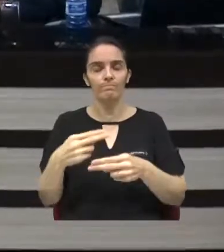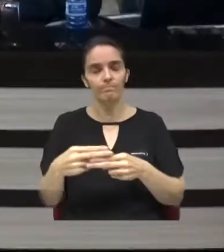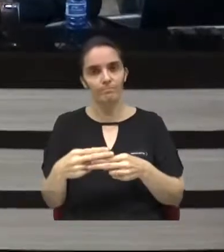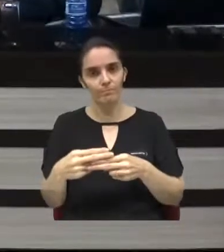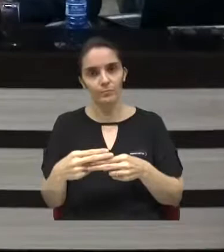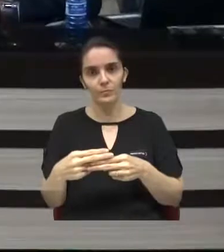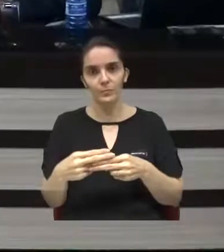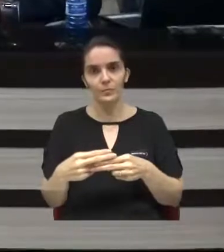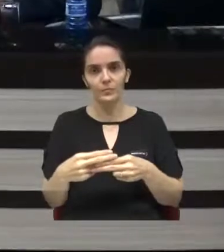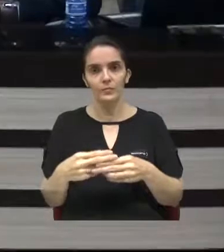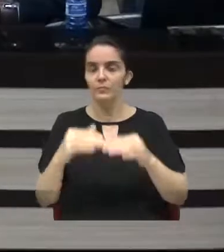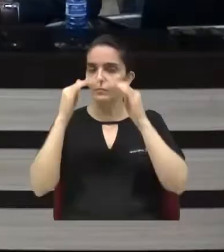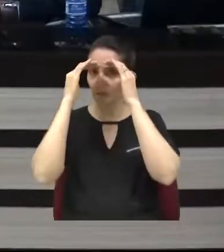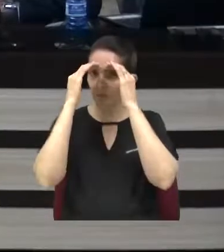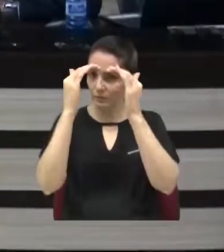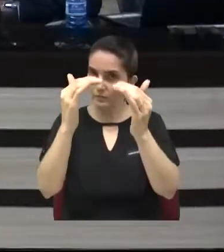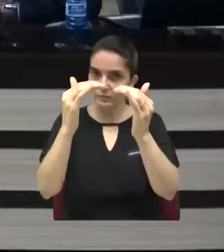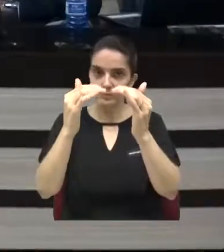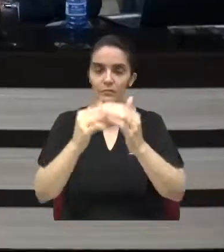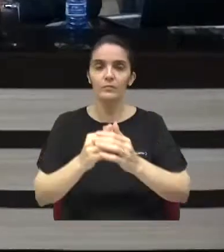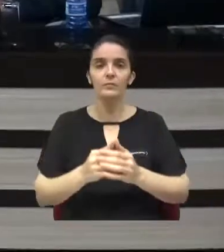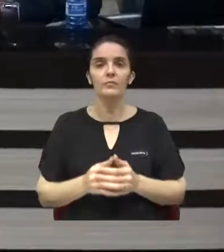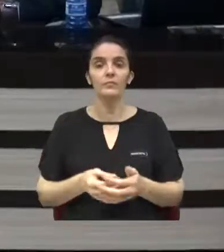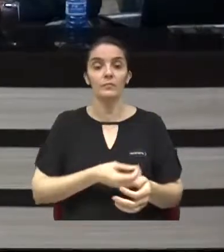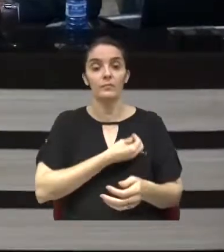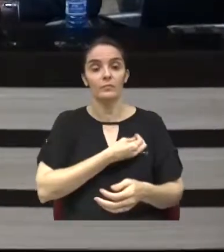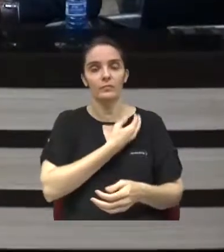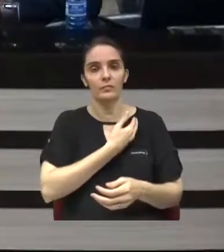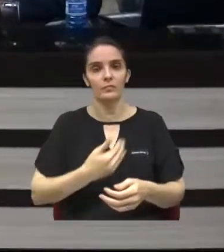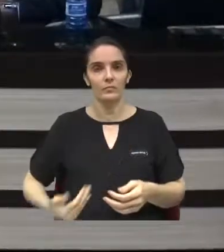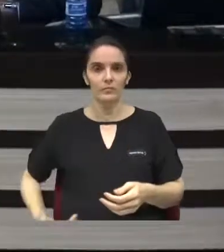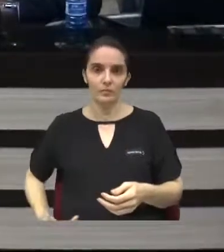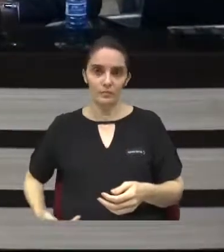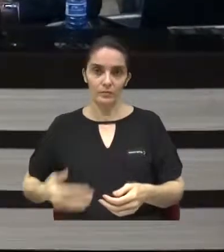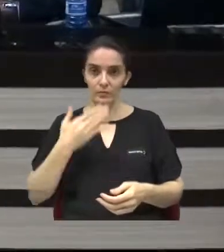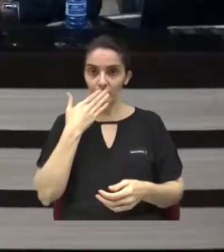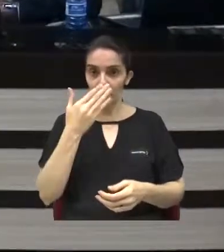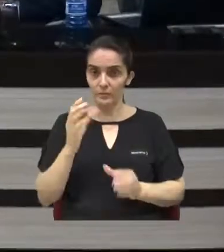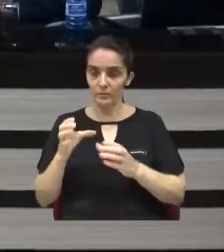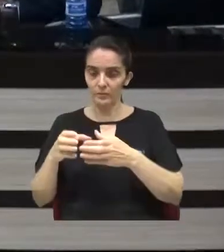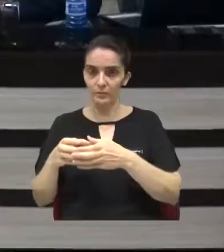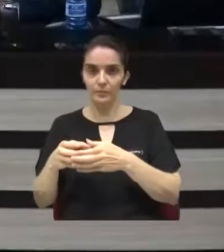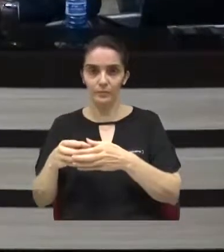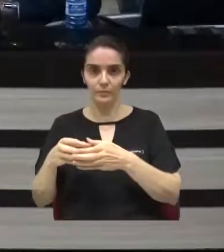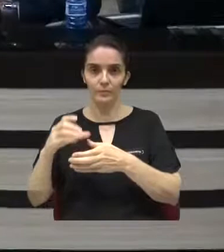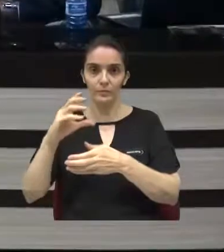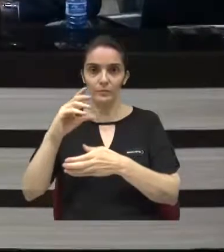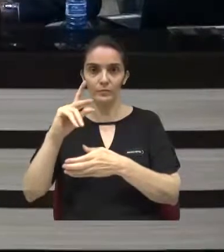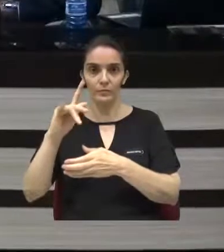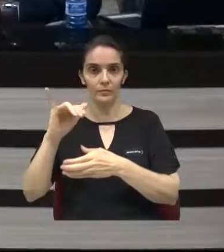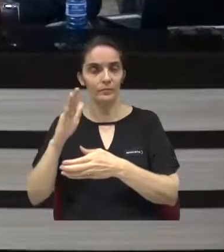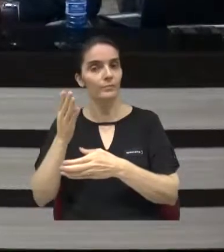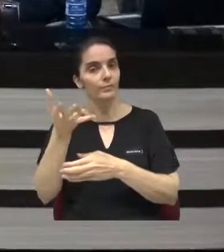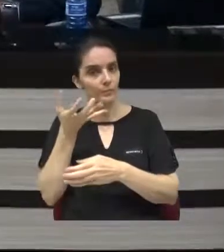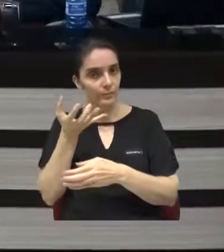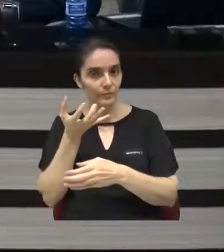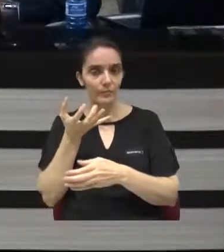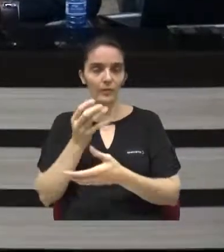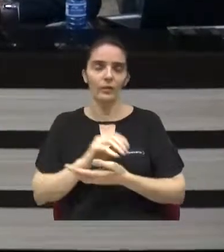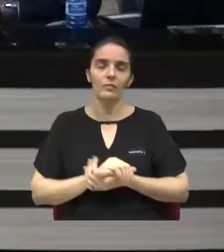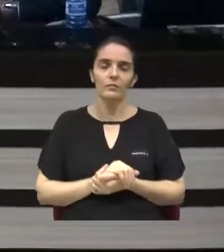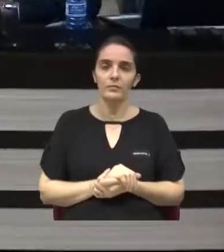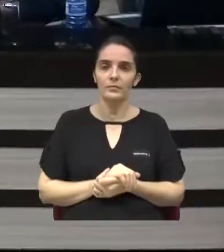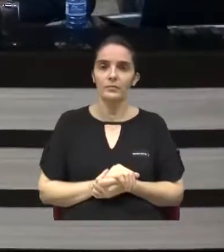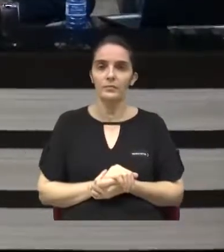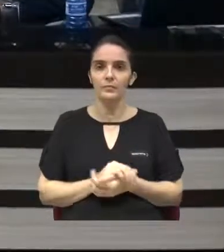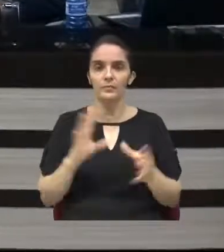conduta pública, razão de sua denúncia, pleiteando a instalação de comissão processante. É a síntese